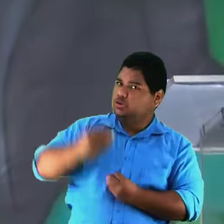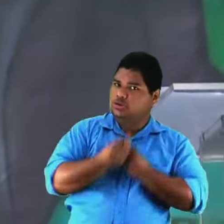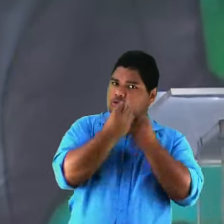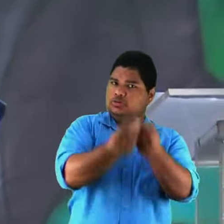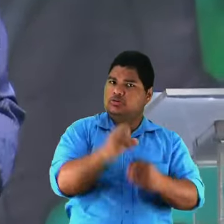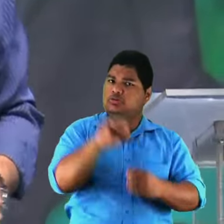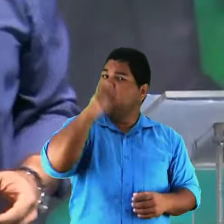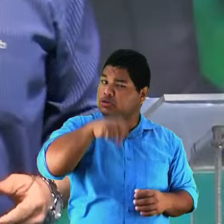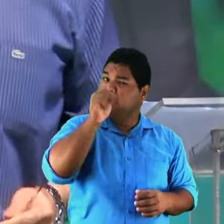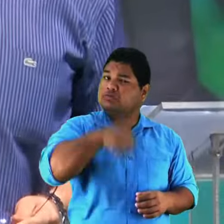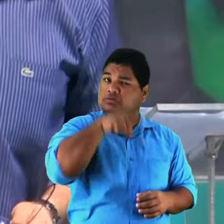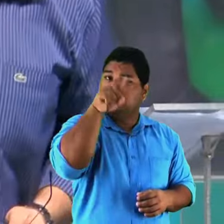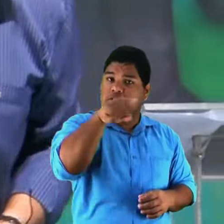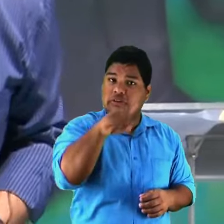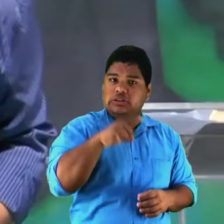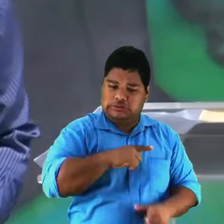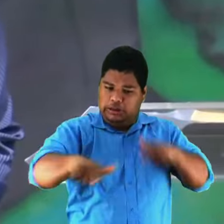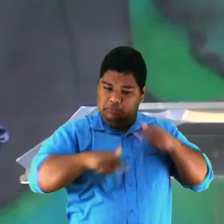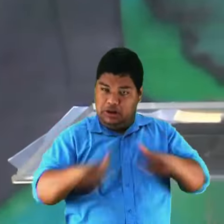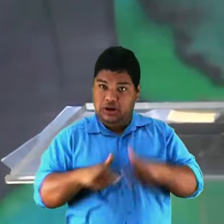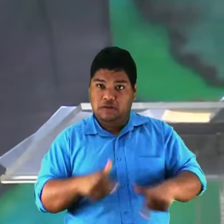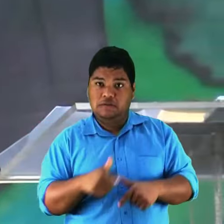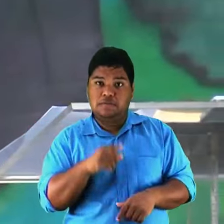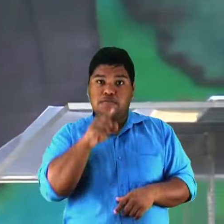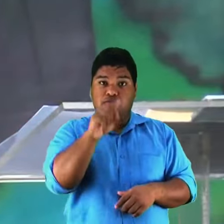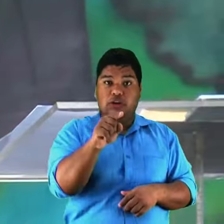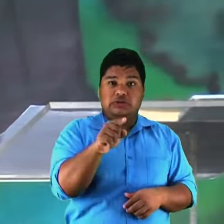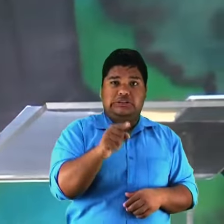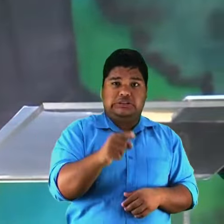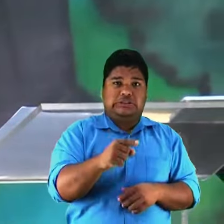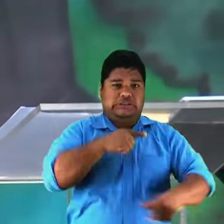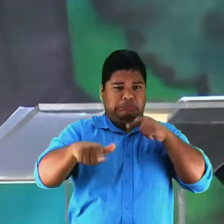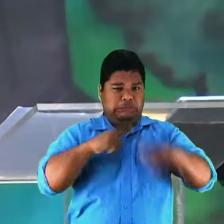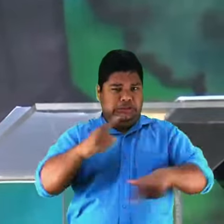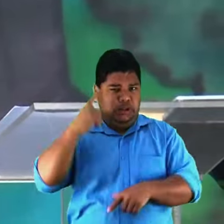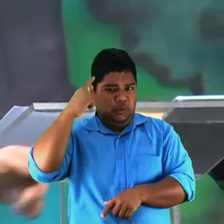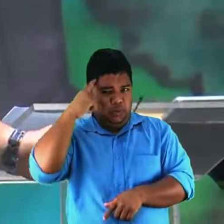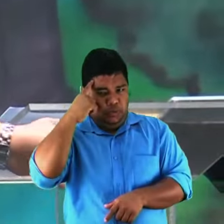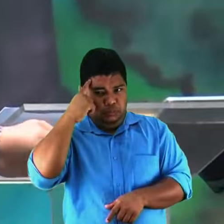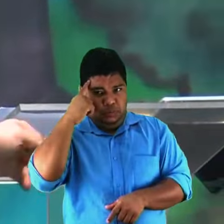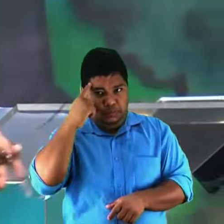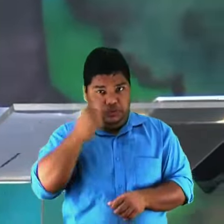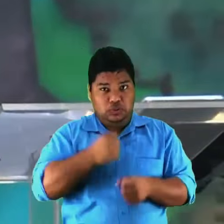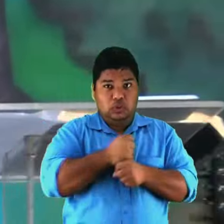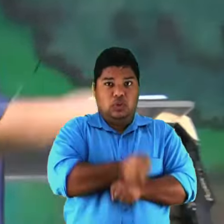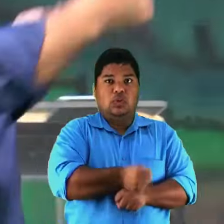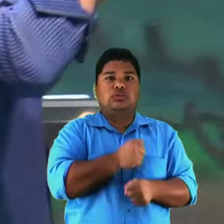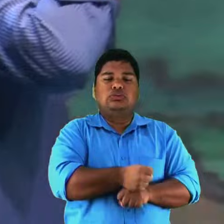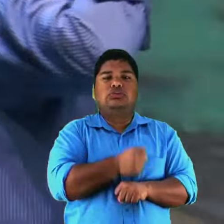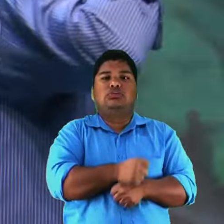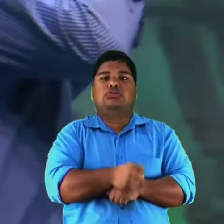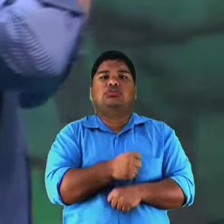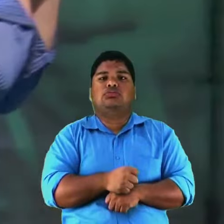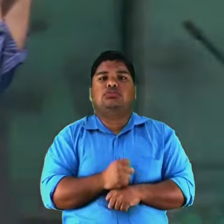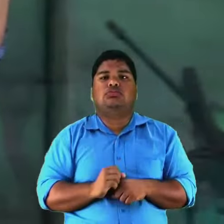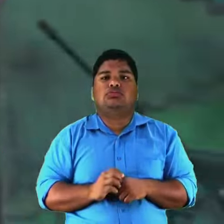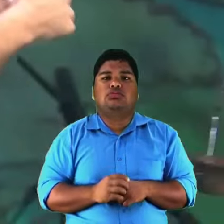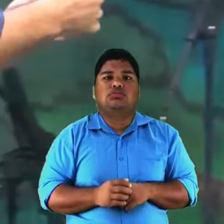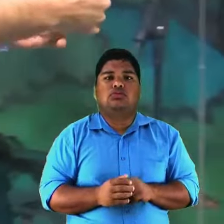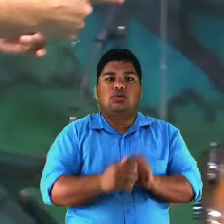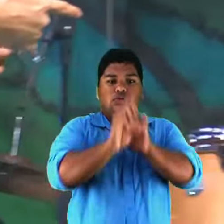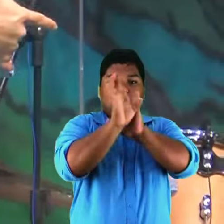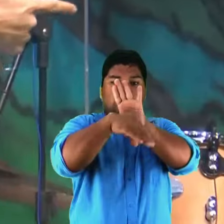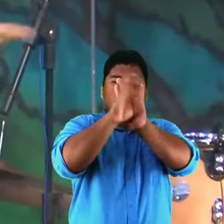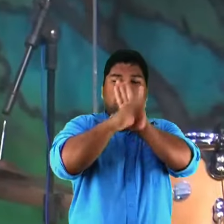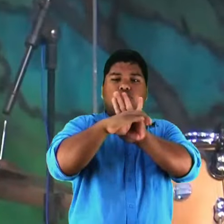vai suar, você vai queimar a inteligência para passar num concurso público talvez, você vai usar a